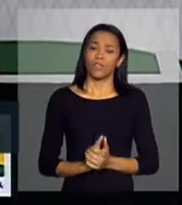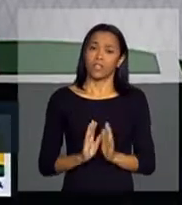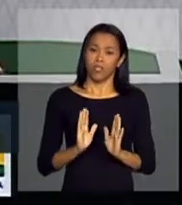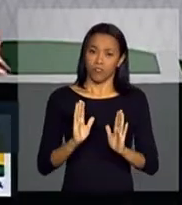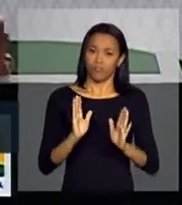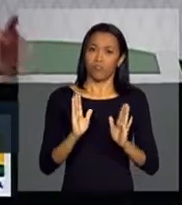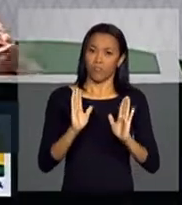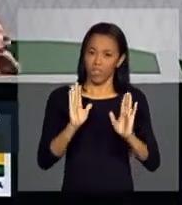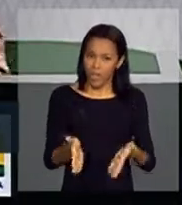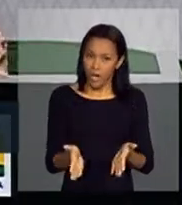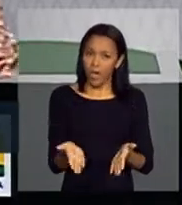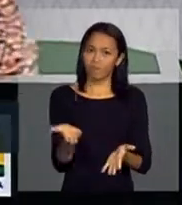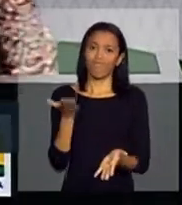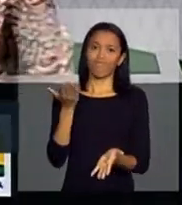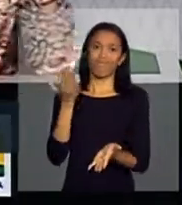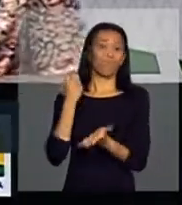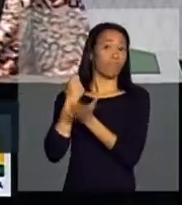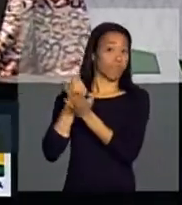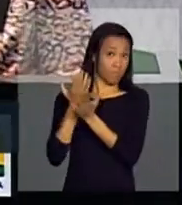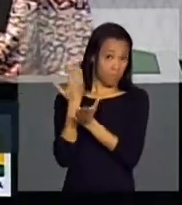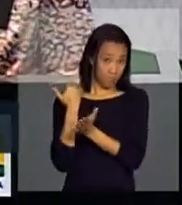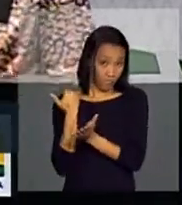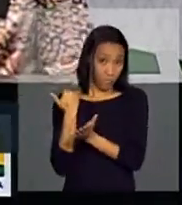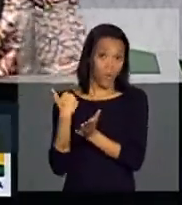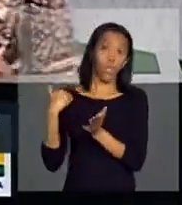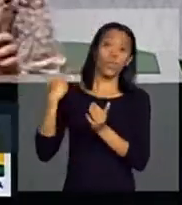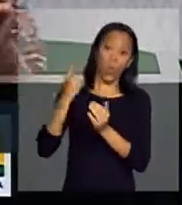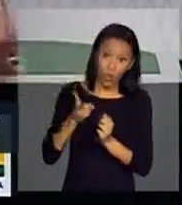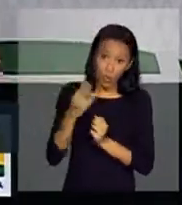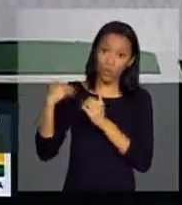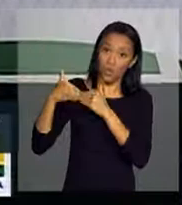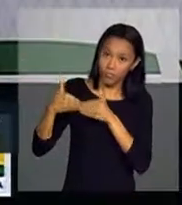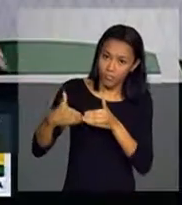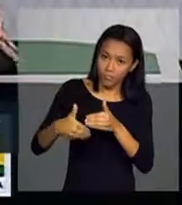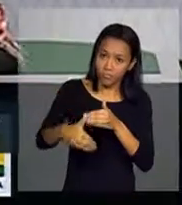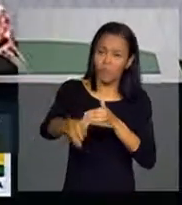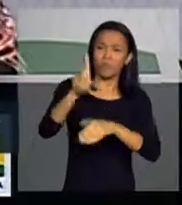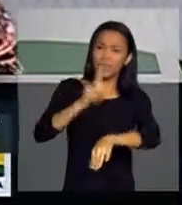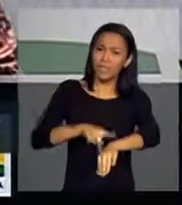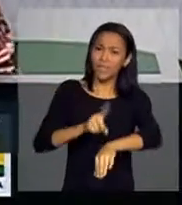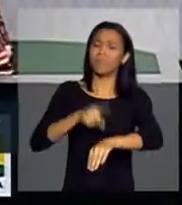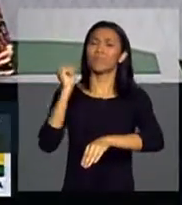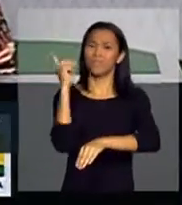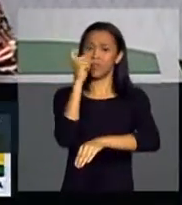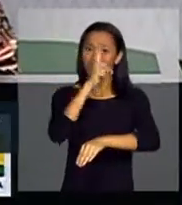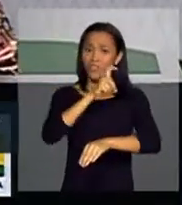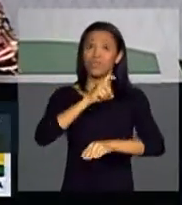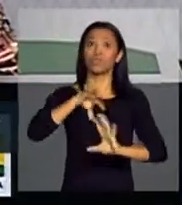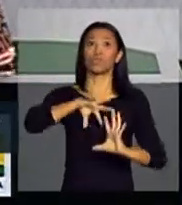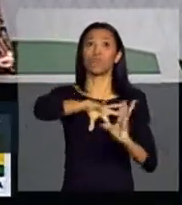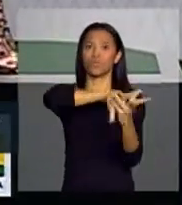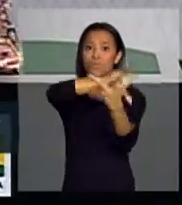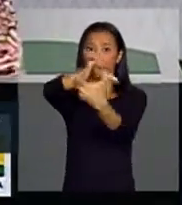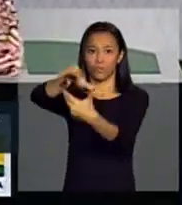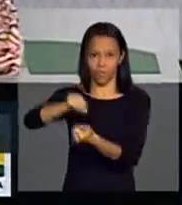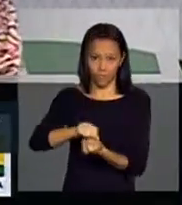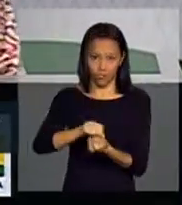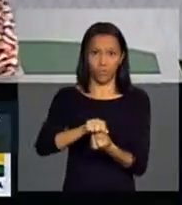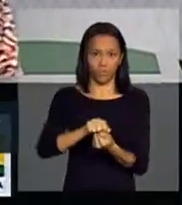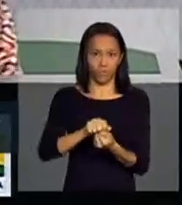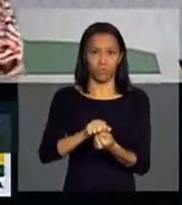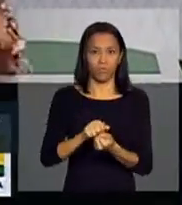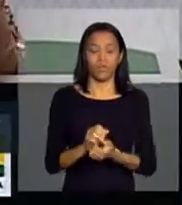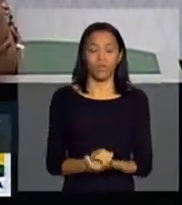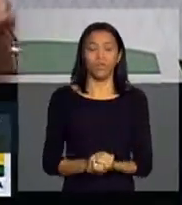e estamos passando um momento muito difícil no cenário internacional o Brasil tá